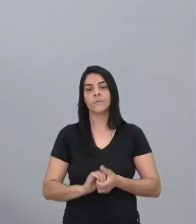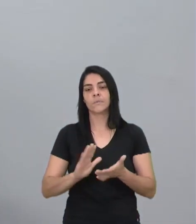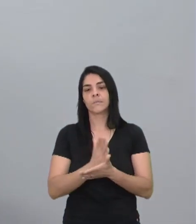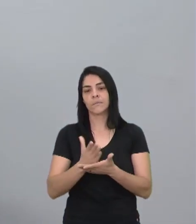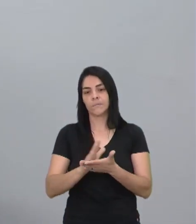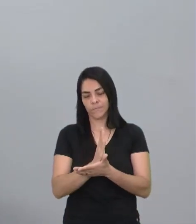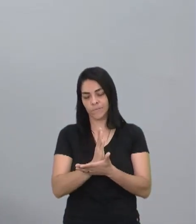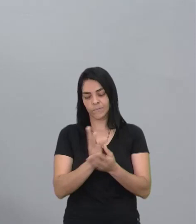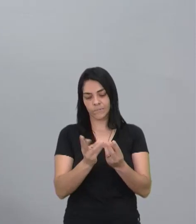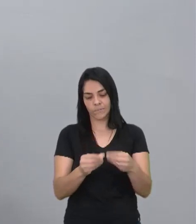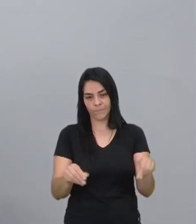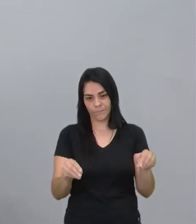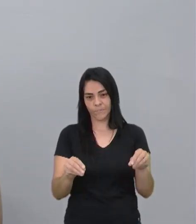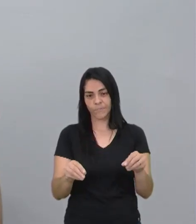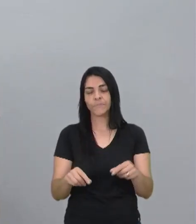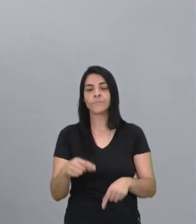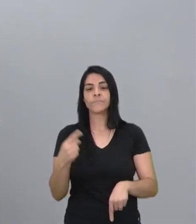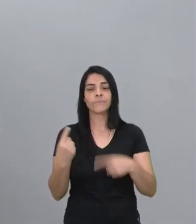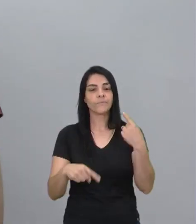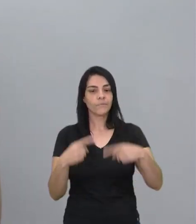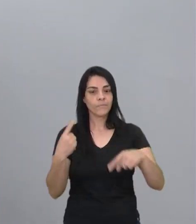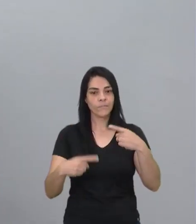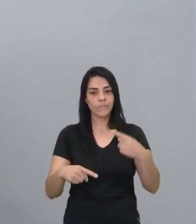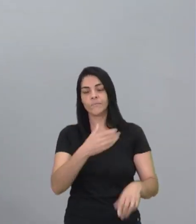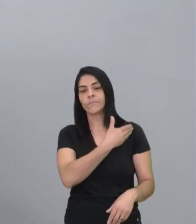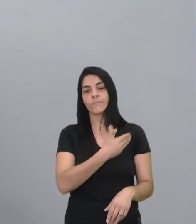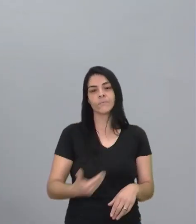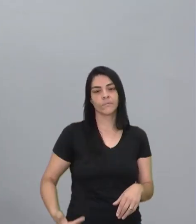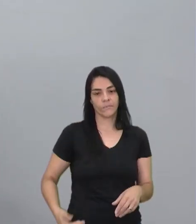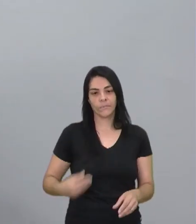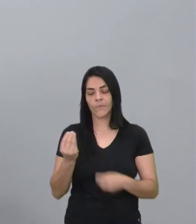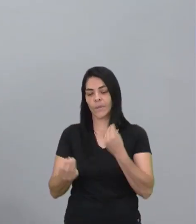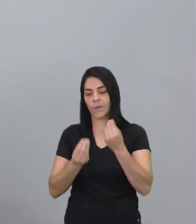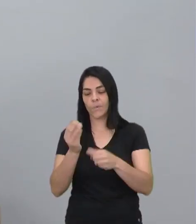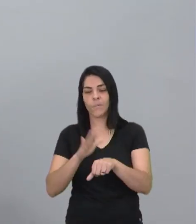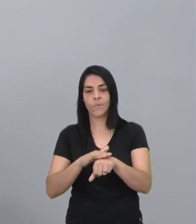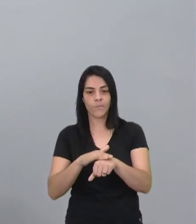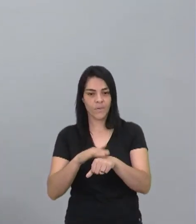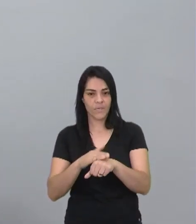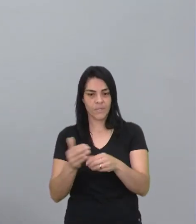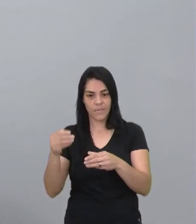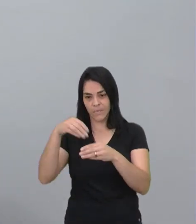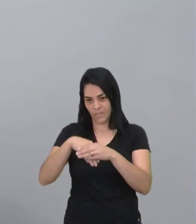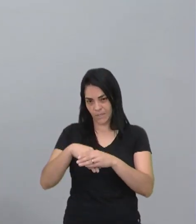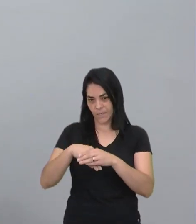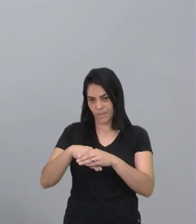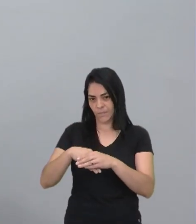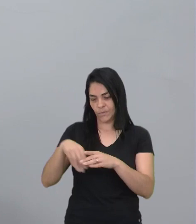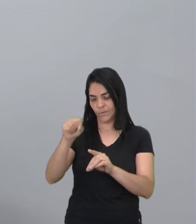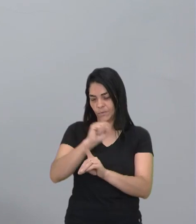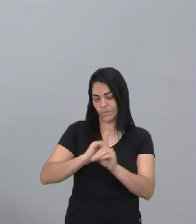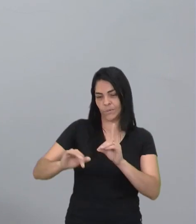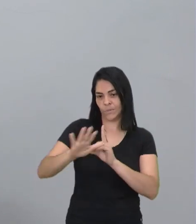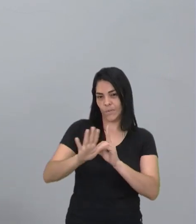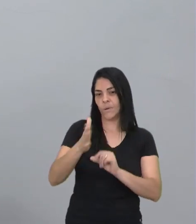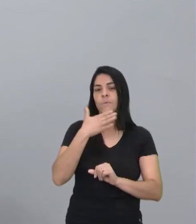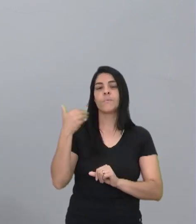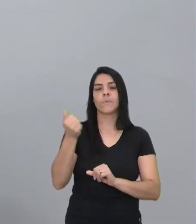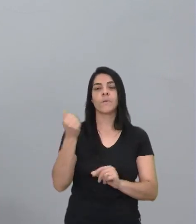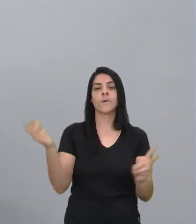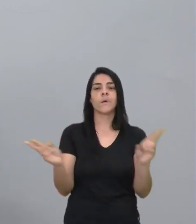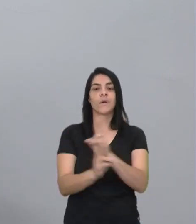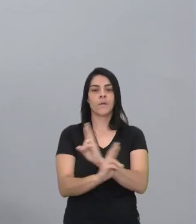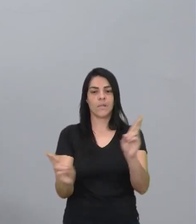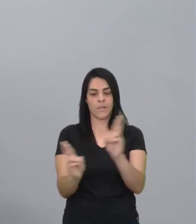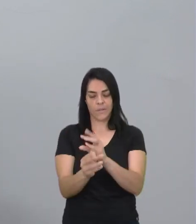solos parte também das políticas públicas, quais são as ações que nós temos, né, dentro do ambiente social para melhorar as nossas relações